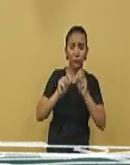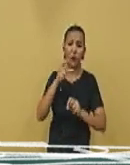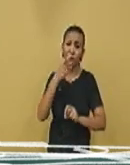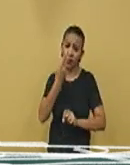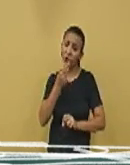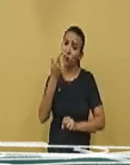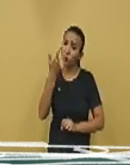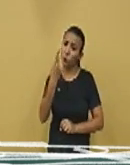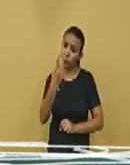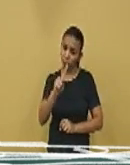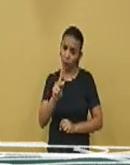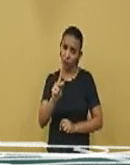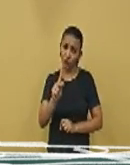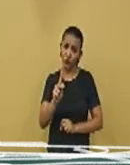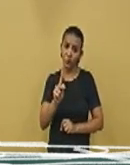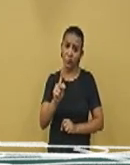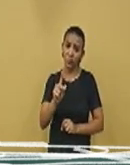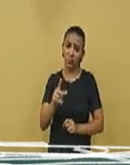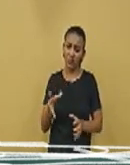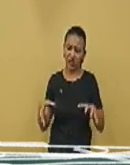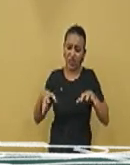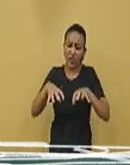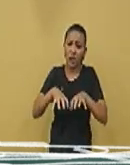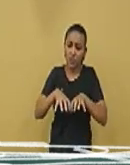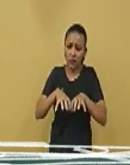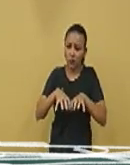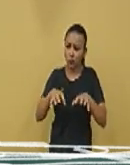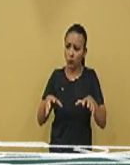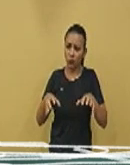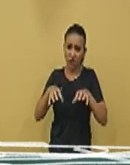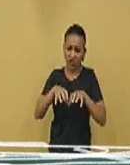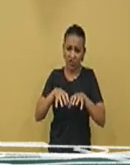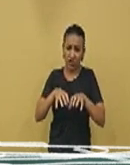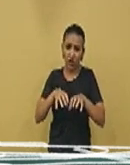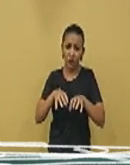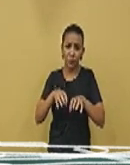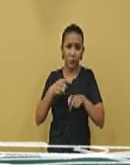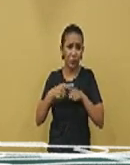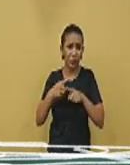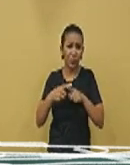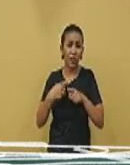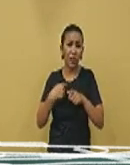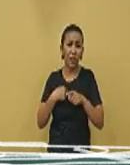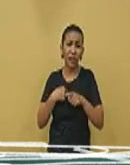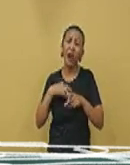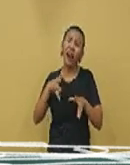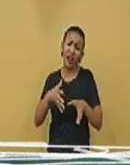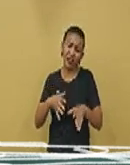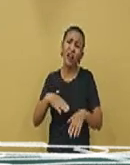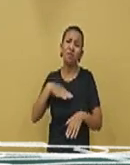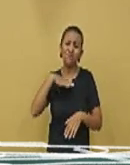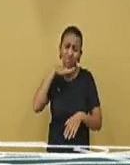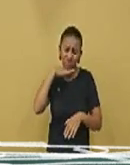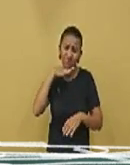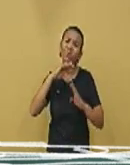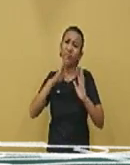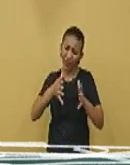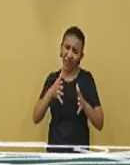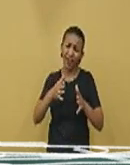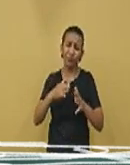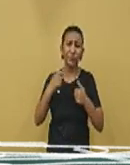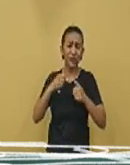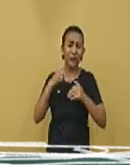suas, sobre a centralização, né, que, assim, ao meu ver, está cansativa já. A gente precisa ir além um pouco